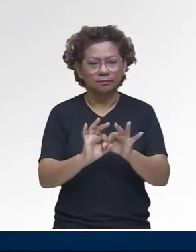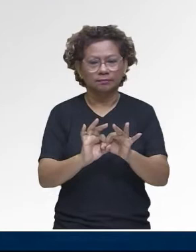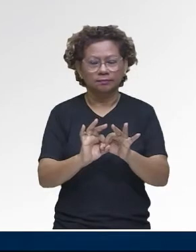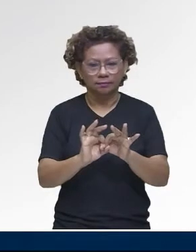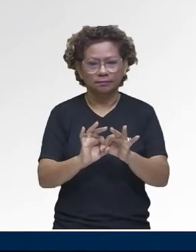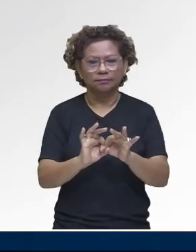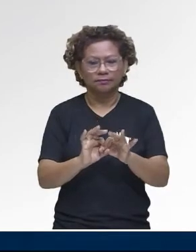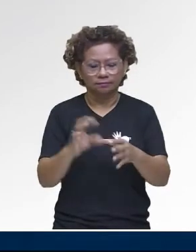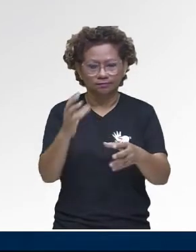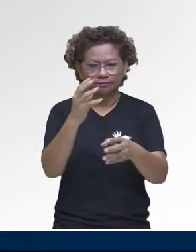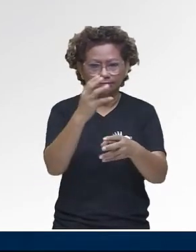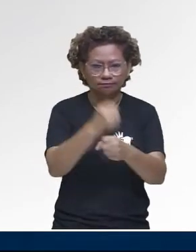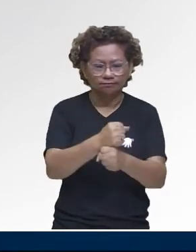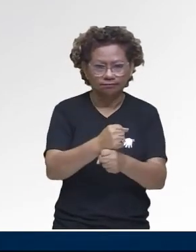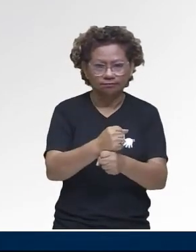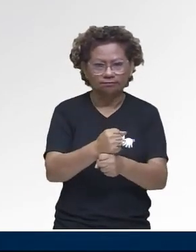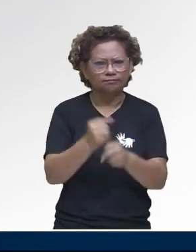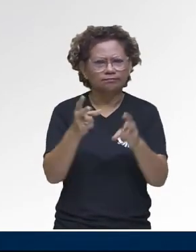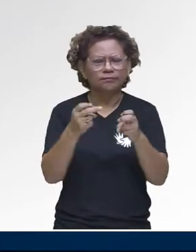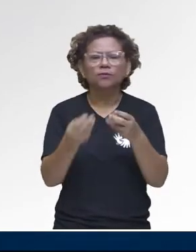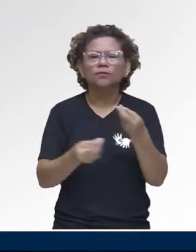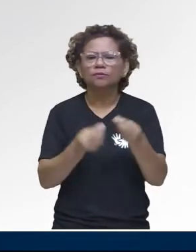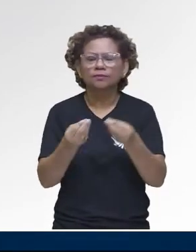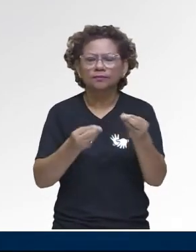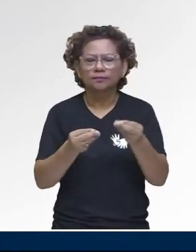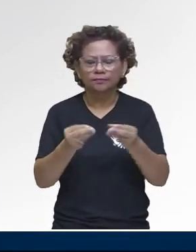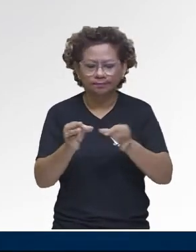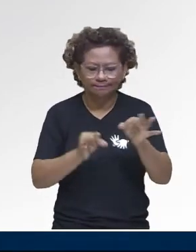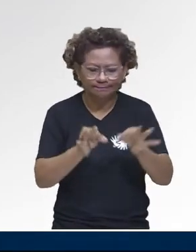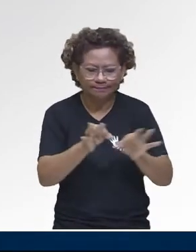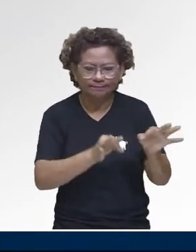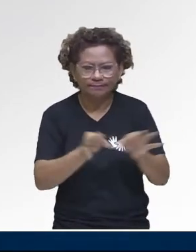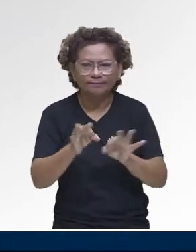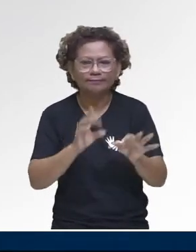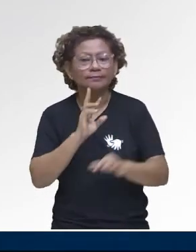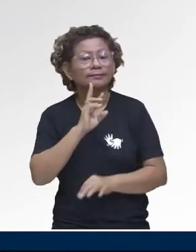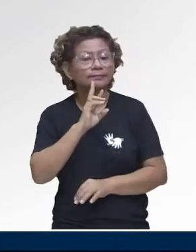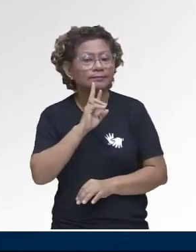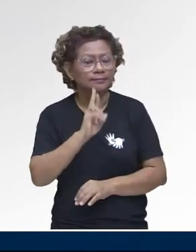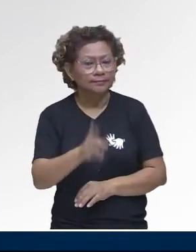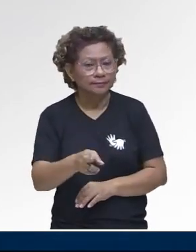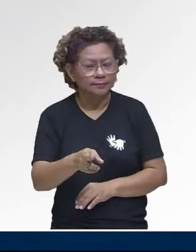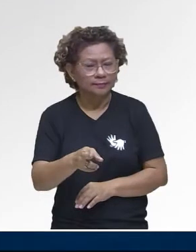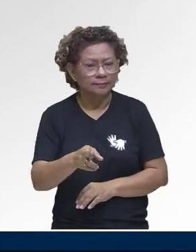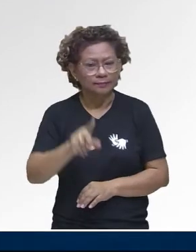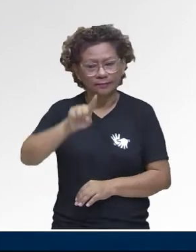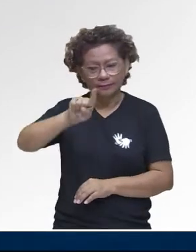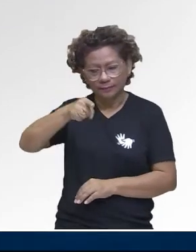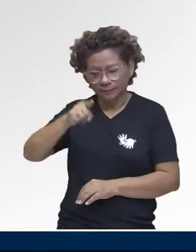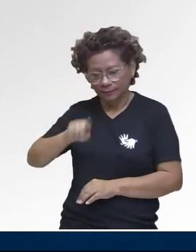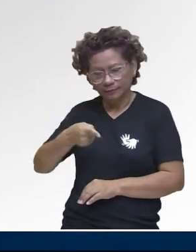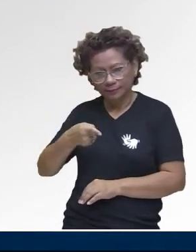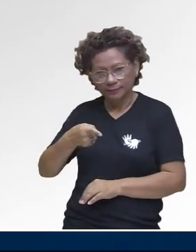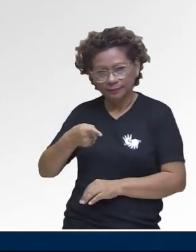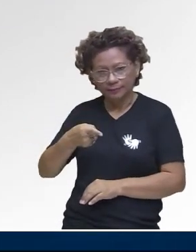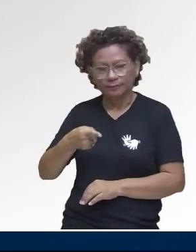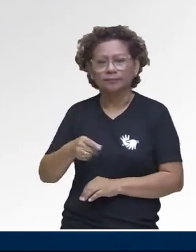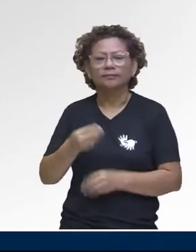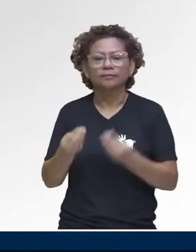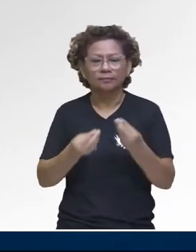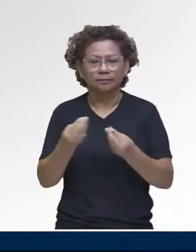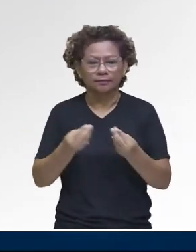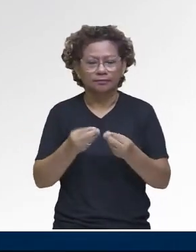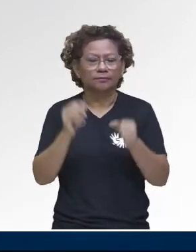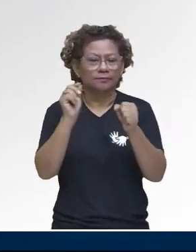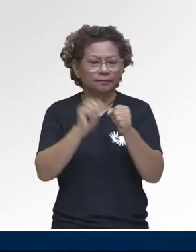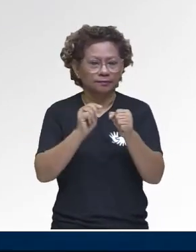adicionados. Então a gente vai perceber como que a gente vai fazer a soma desses valores numéricos na forma decimal. Vamos realizar o cálculo? Então acompanhem. Olha